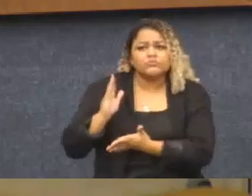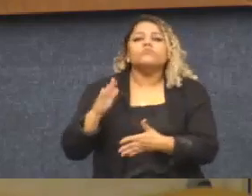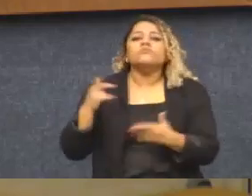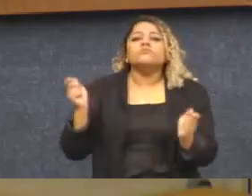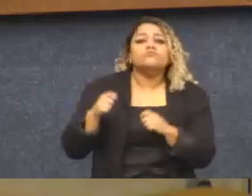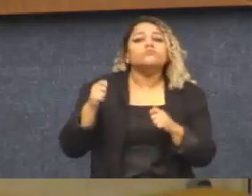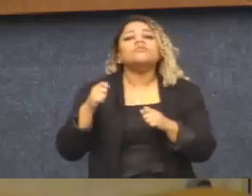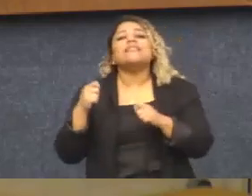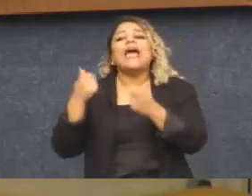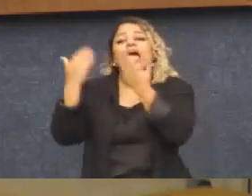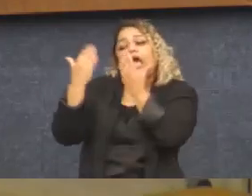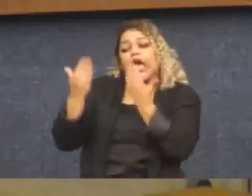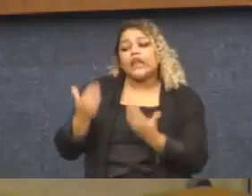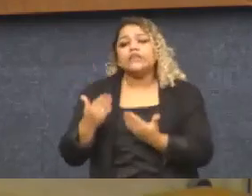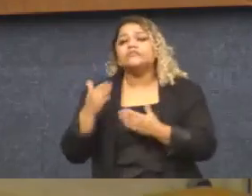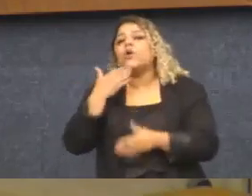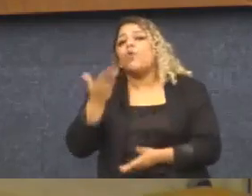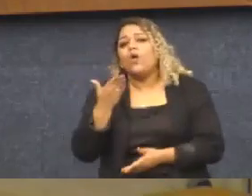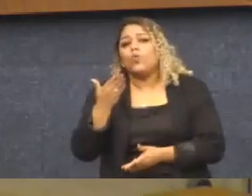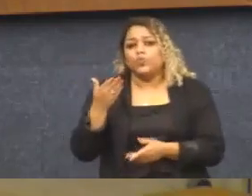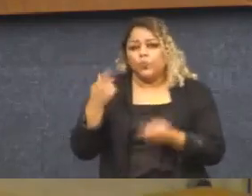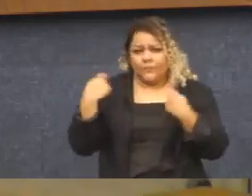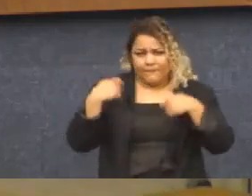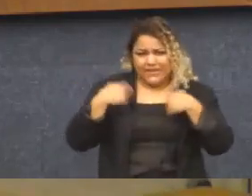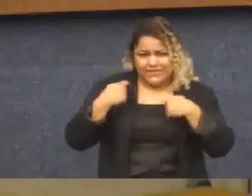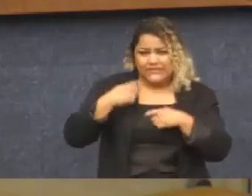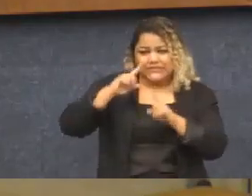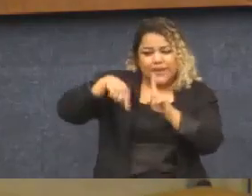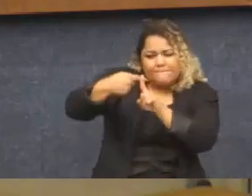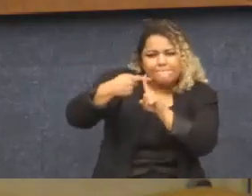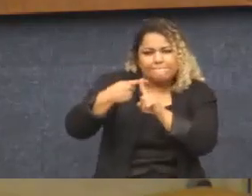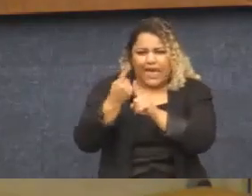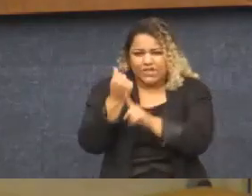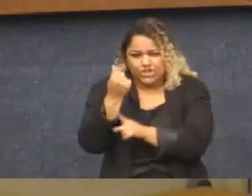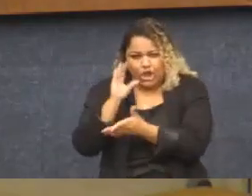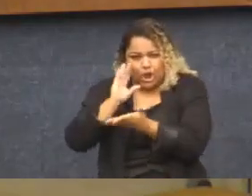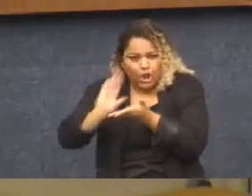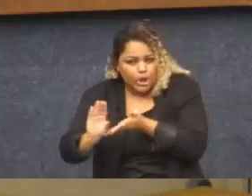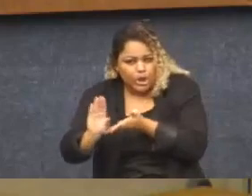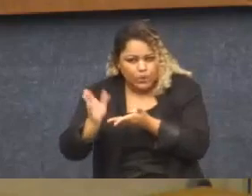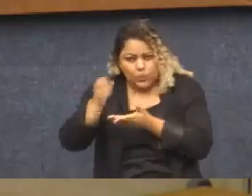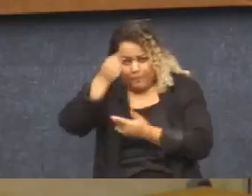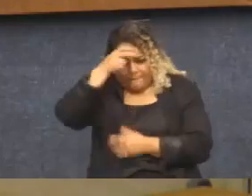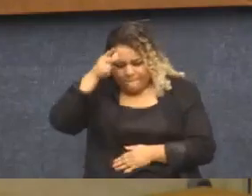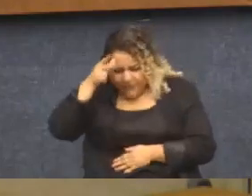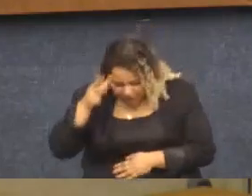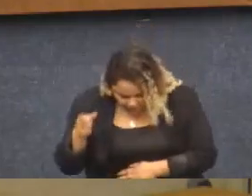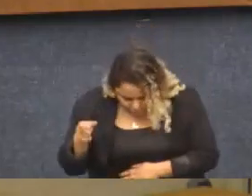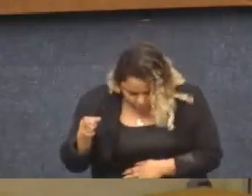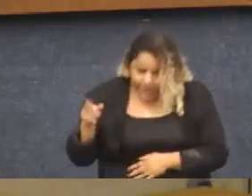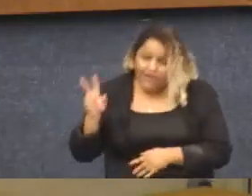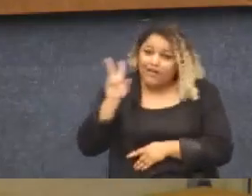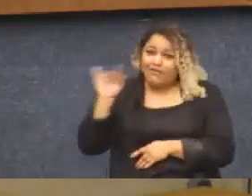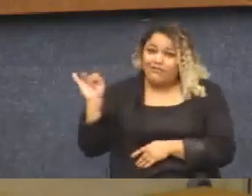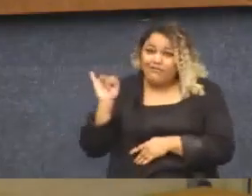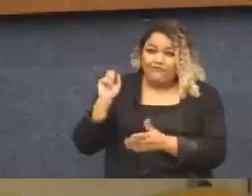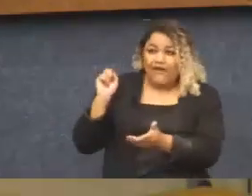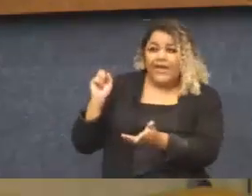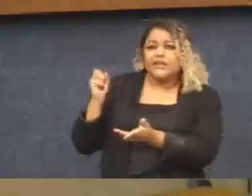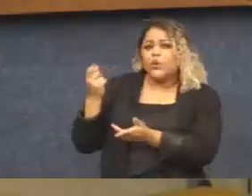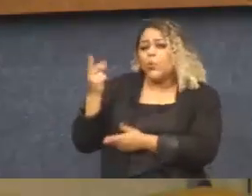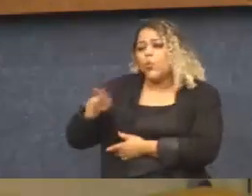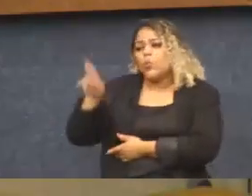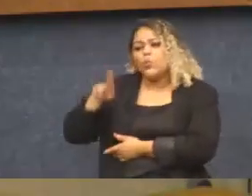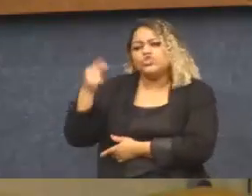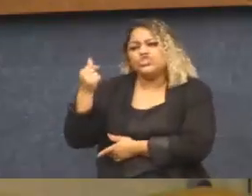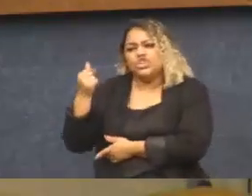analisado? Depende de algum recurso extra? A prefeitura vai colocar recurso do Tesouro Municipal? Isso